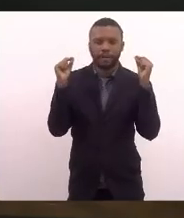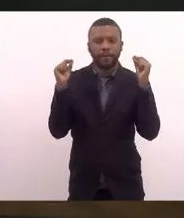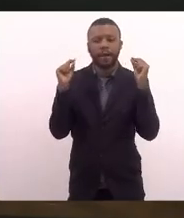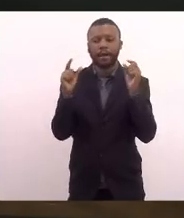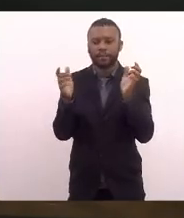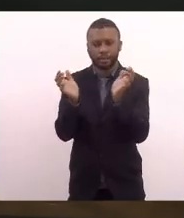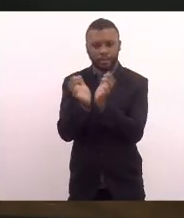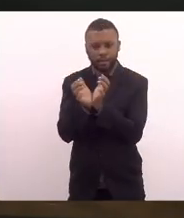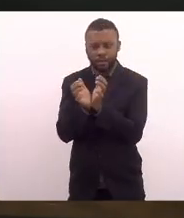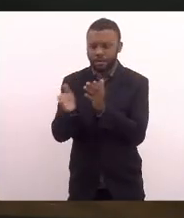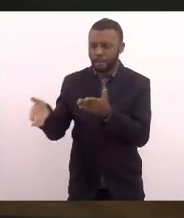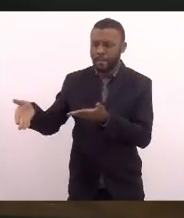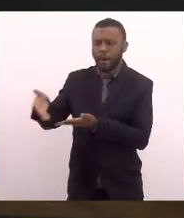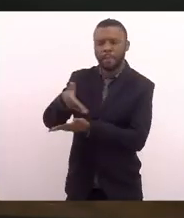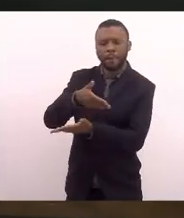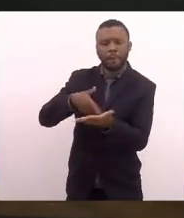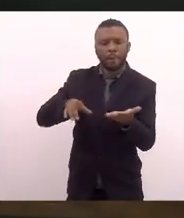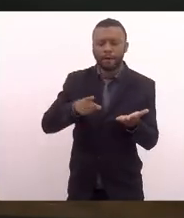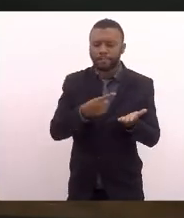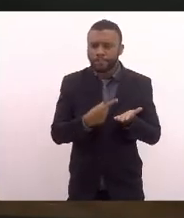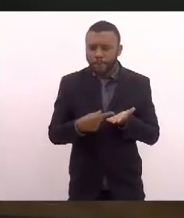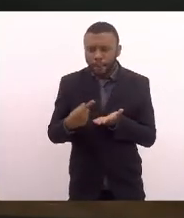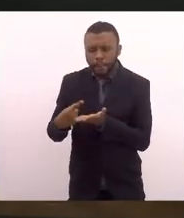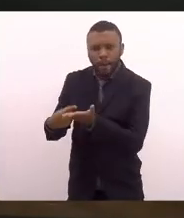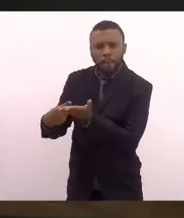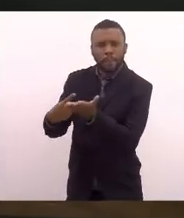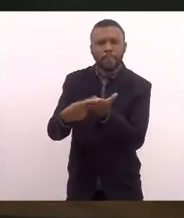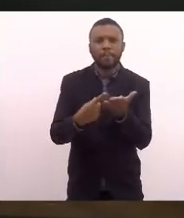se junta, se articula,